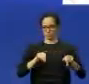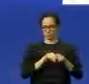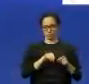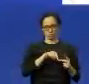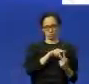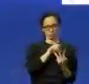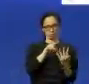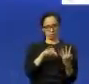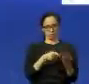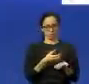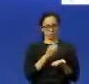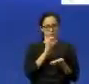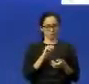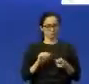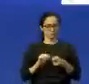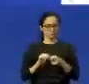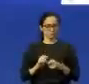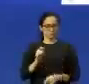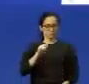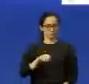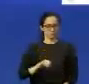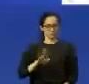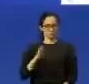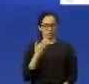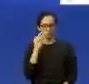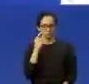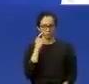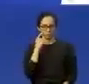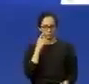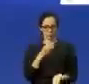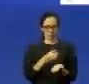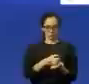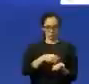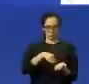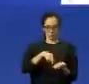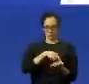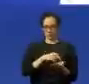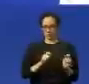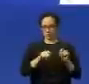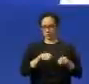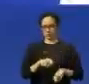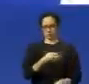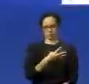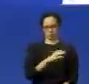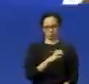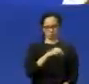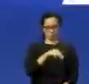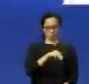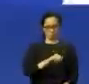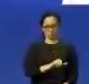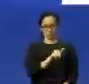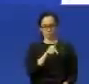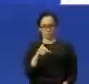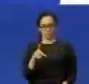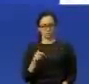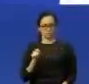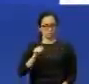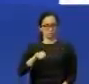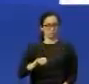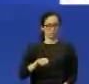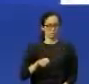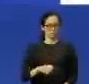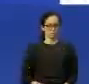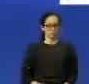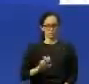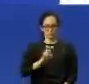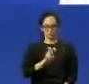taças de espumante, né? No caso aí, a base da taça é um círculo de raio 4 centímetros e a parte superior da taça um círculo